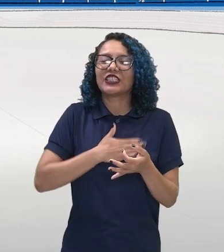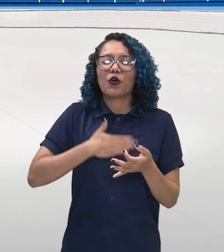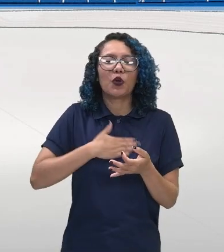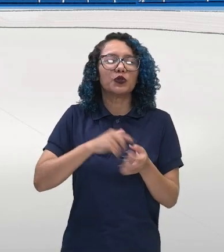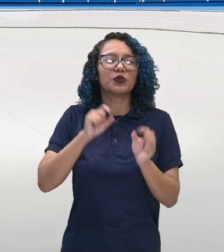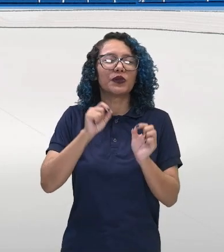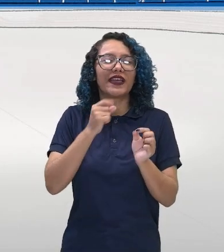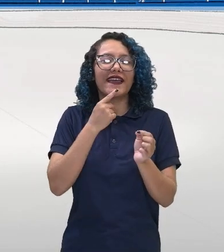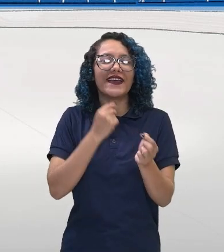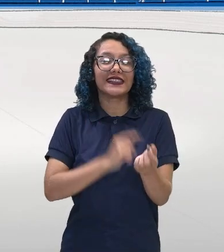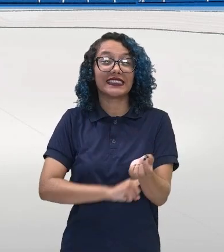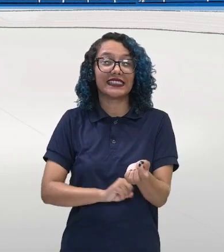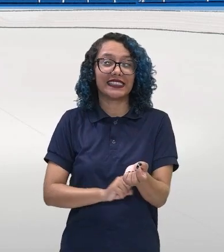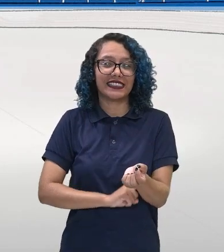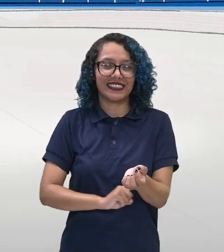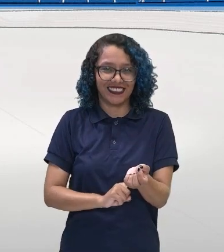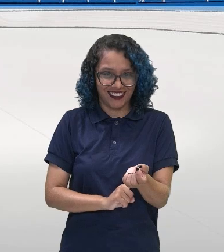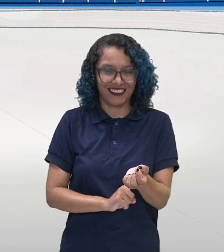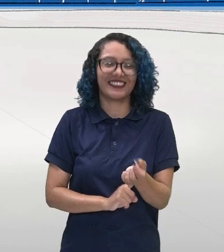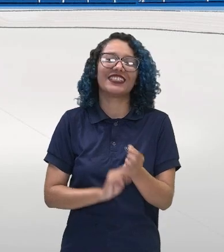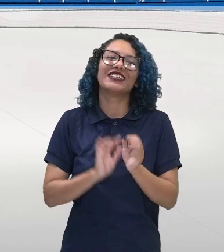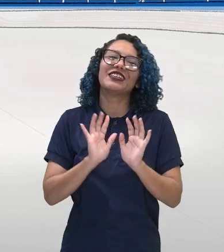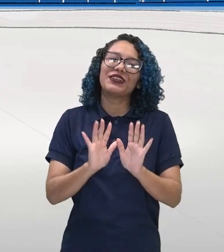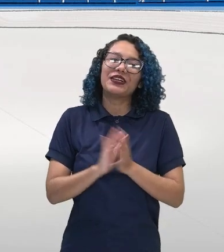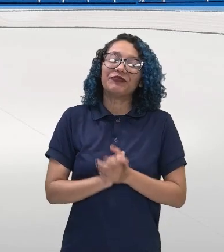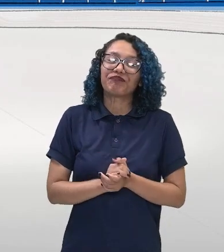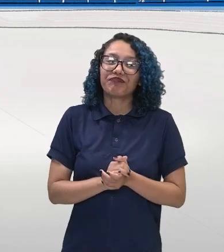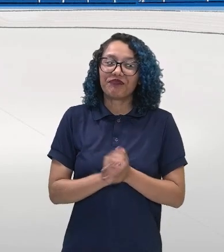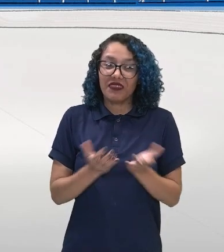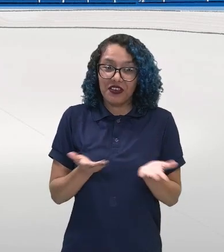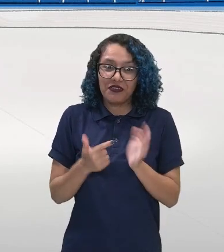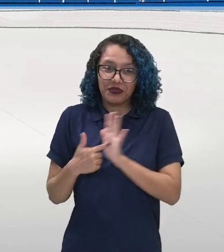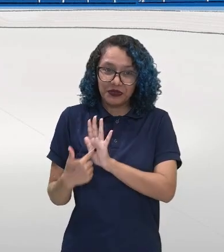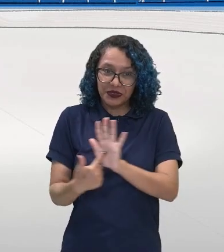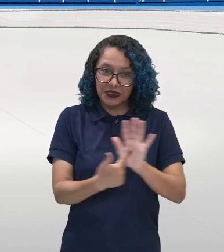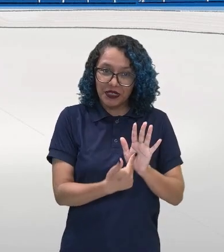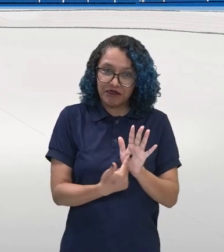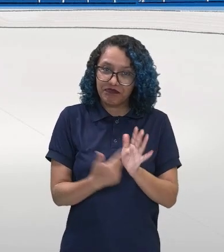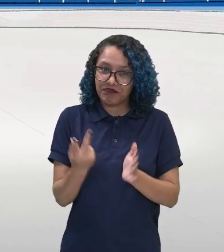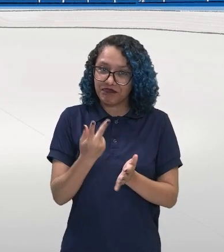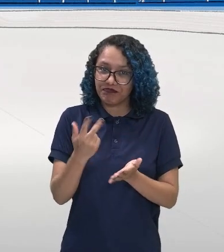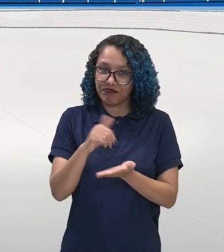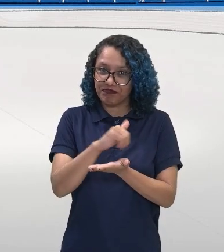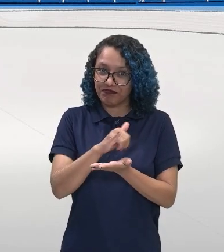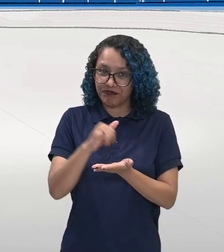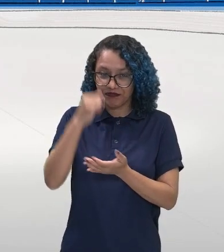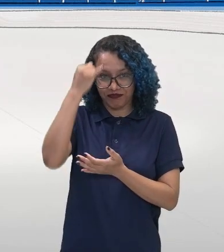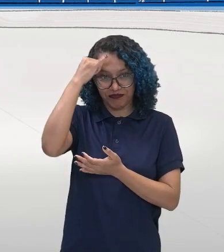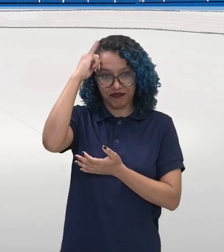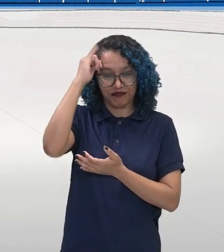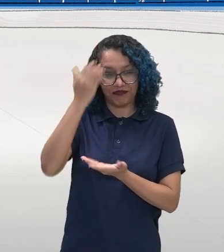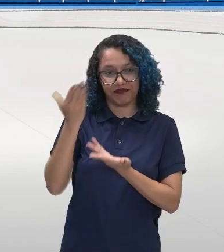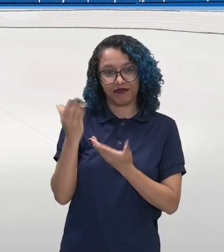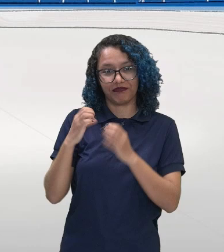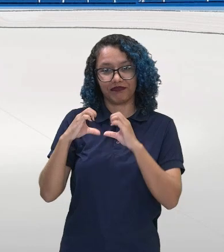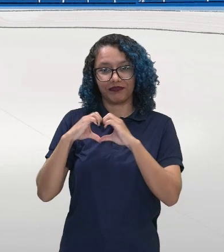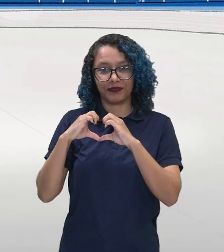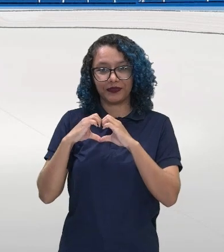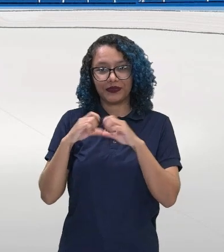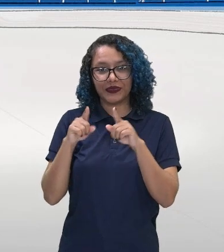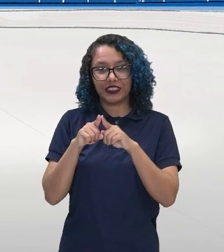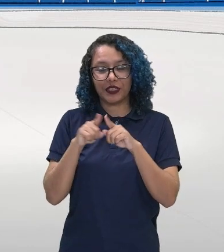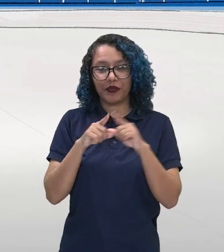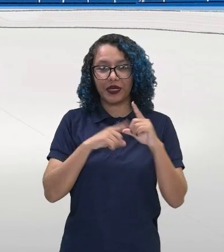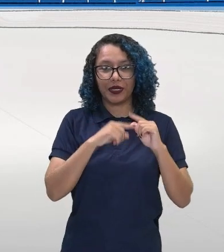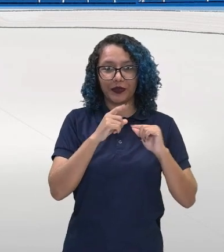verdade? Mas aí eu trouxe para vocês aqui o quê? Os dois bois, certo? O garantido e